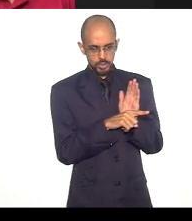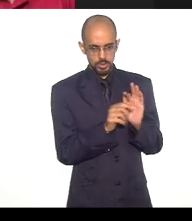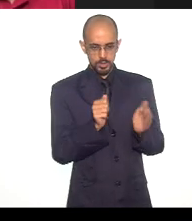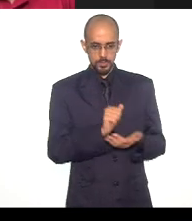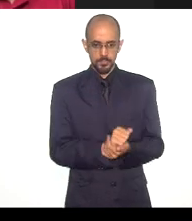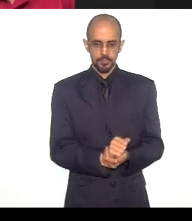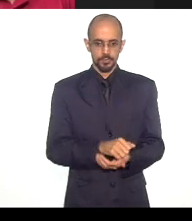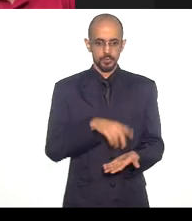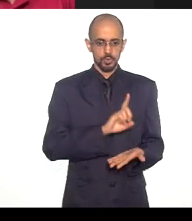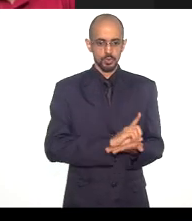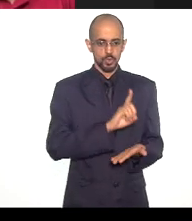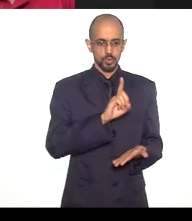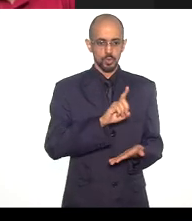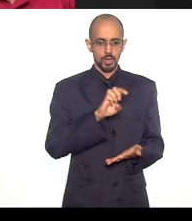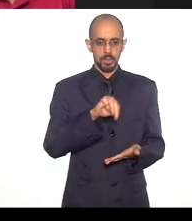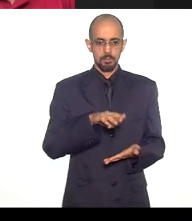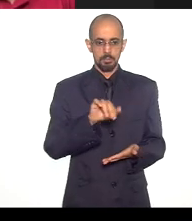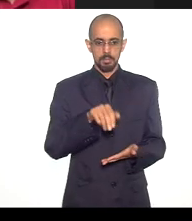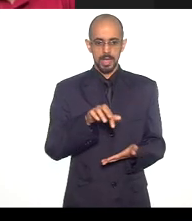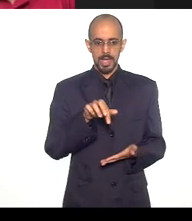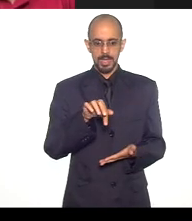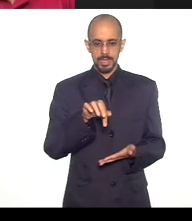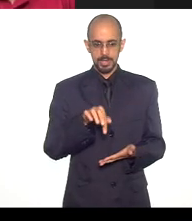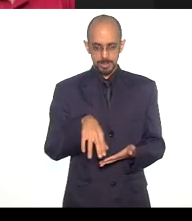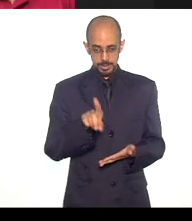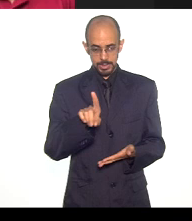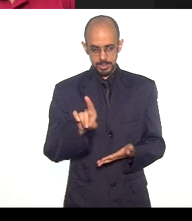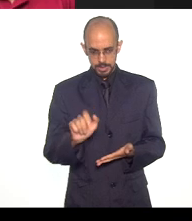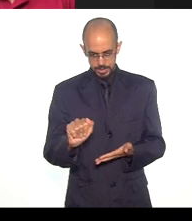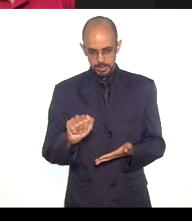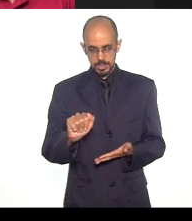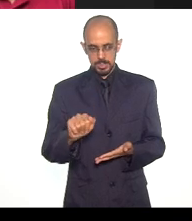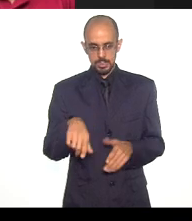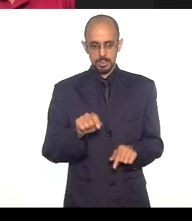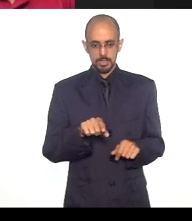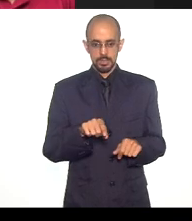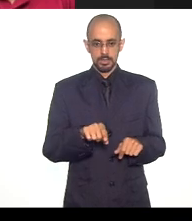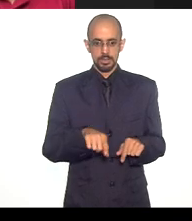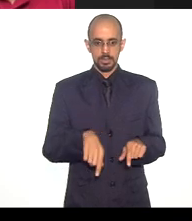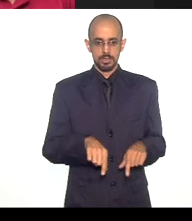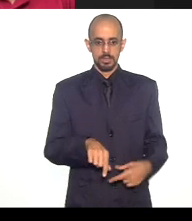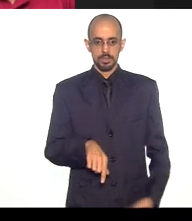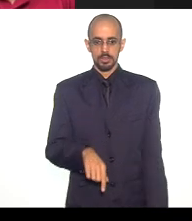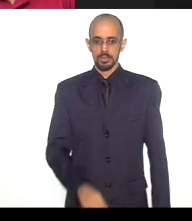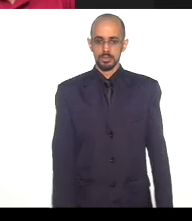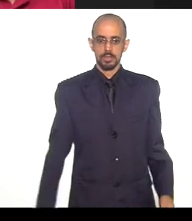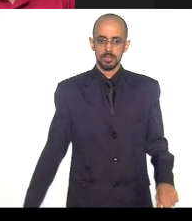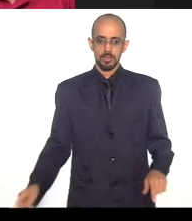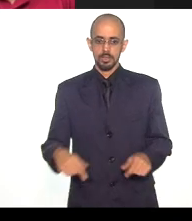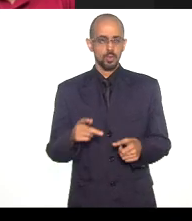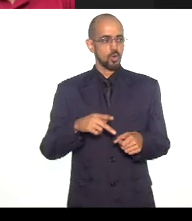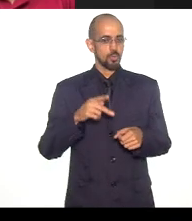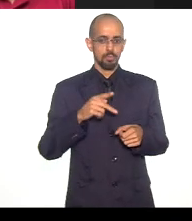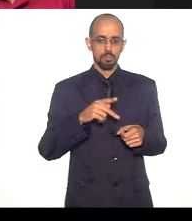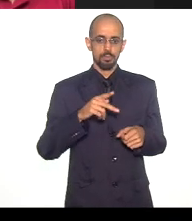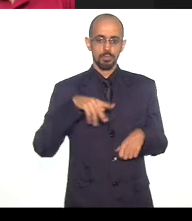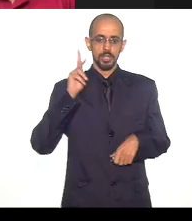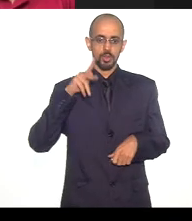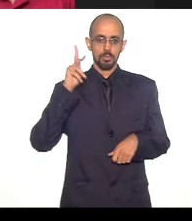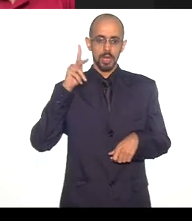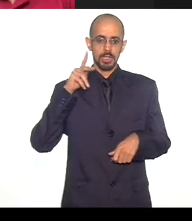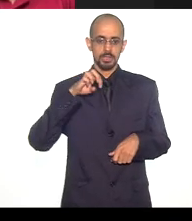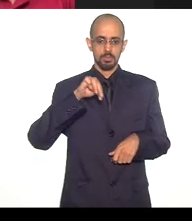Doutora Magda Chambriás está presente? On Petro, quem está pela On Petro hoje? O Marcelo ou o